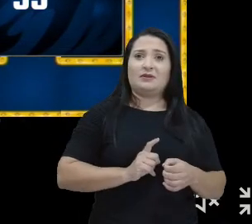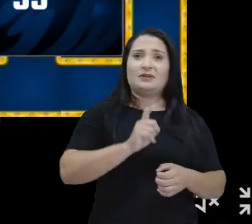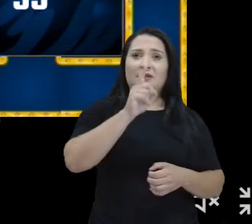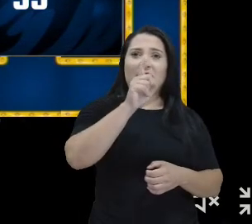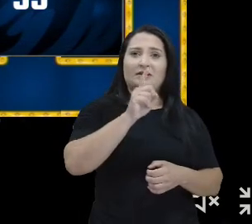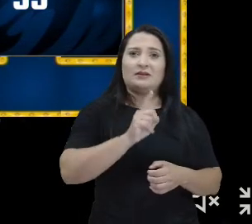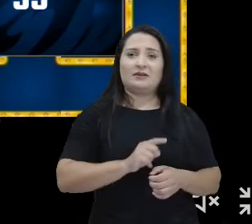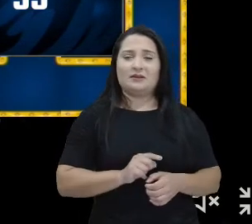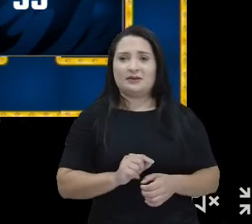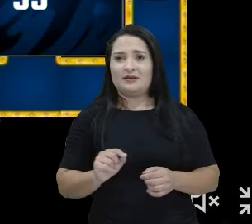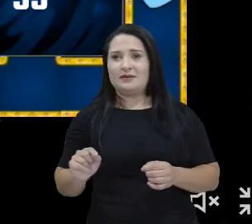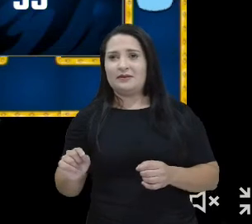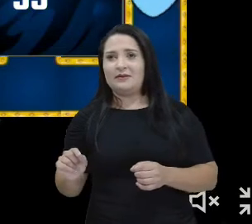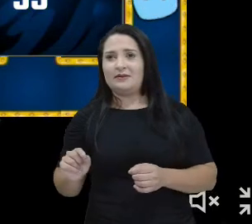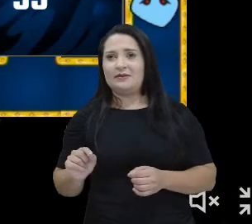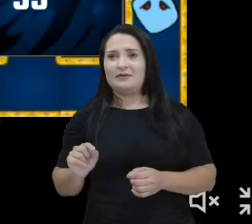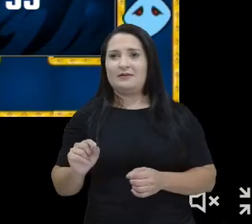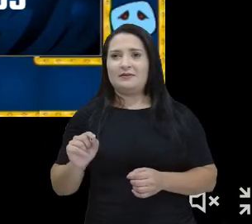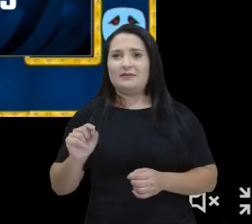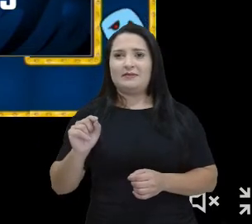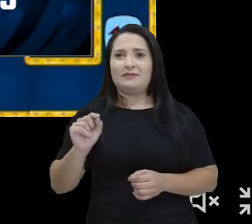Sobe.